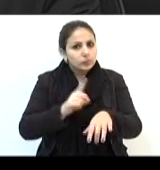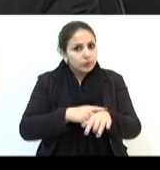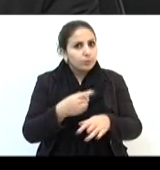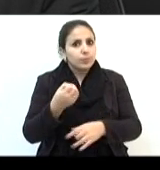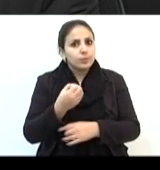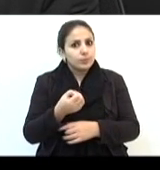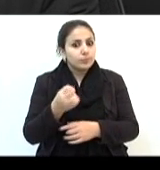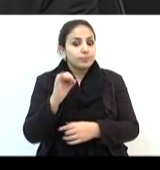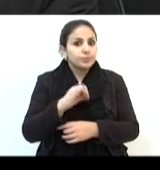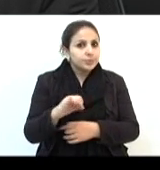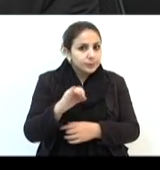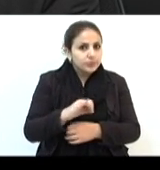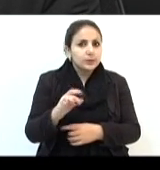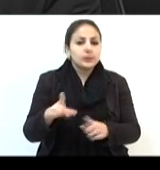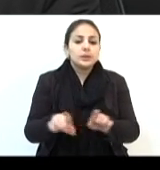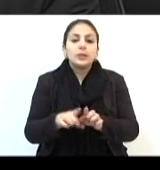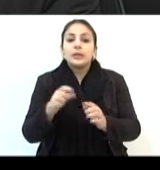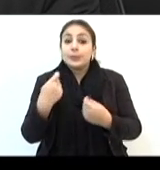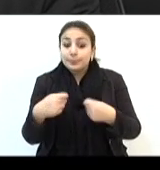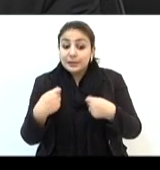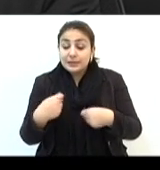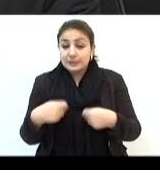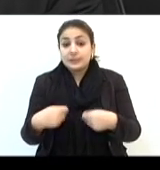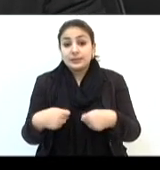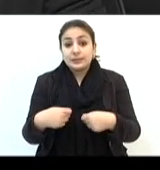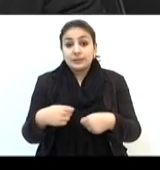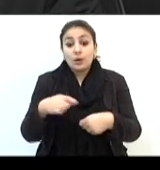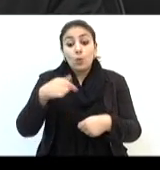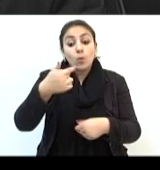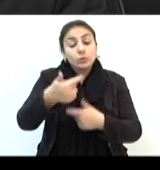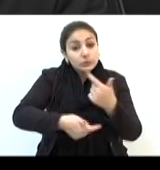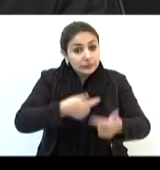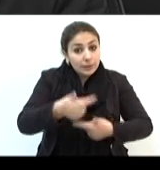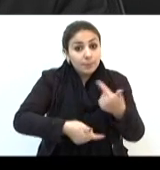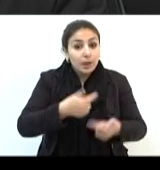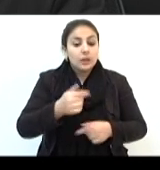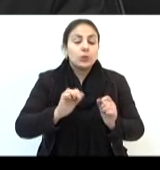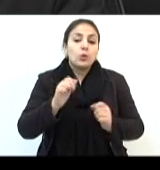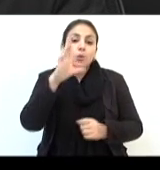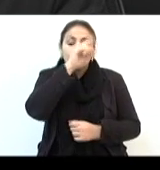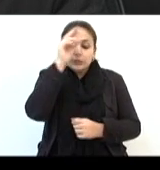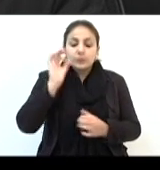e que importe a suspensão de outros serviços, fica o município, então,